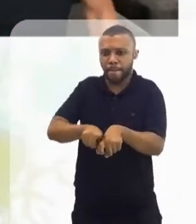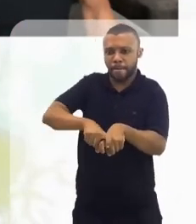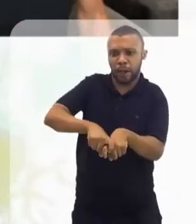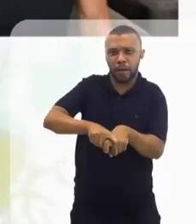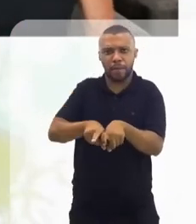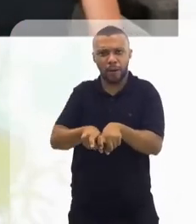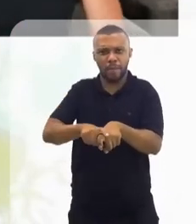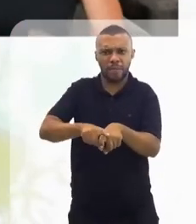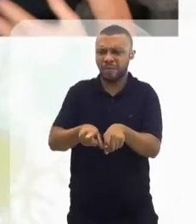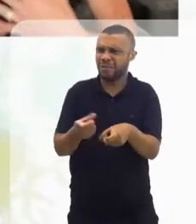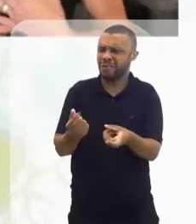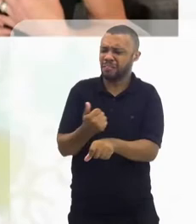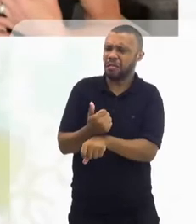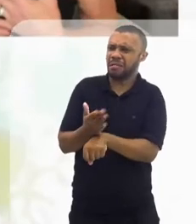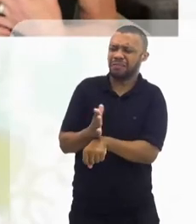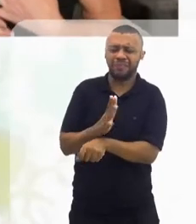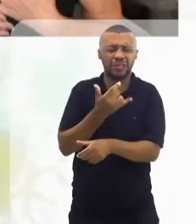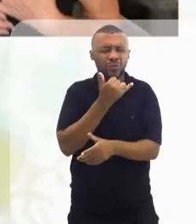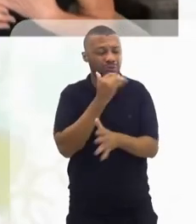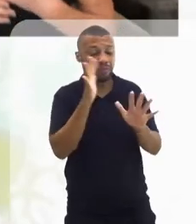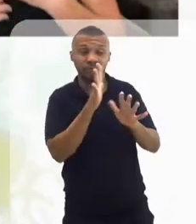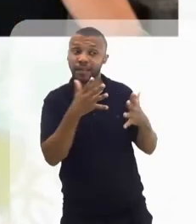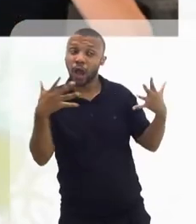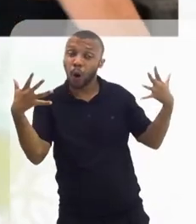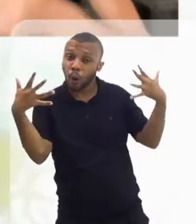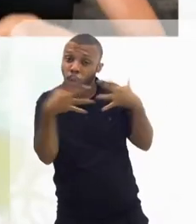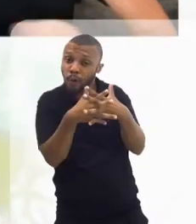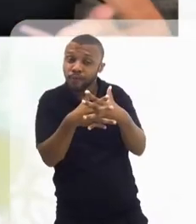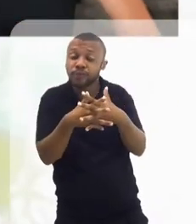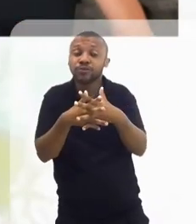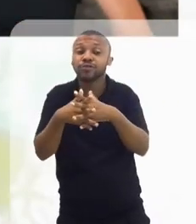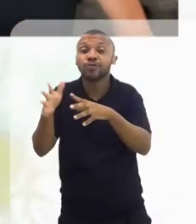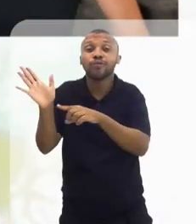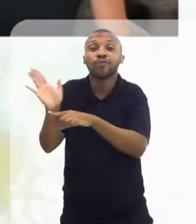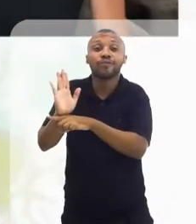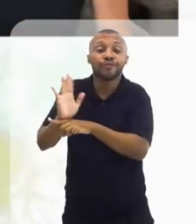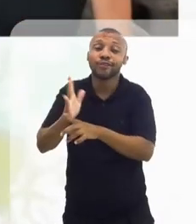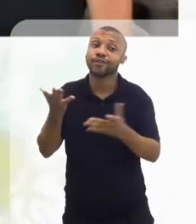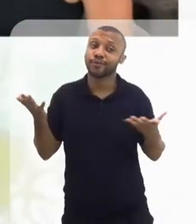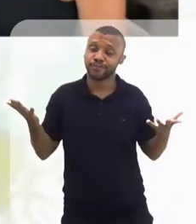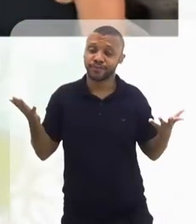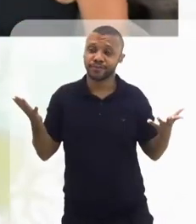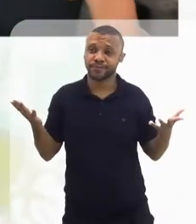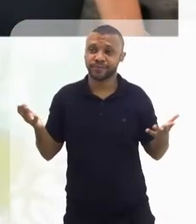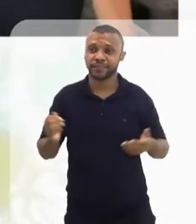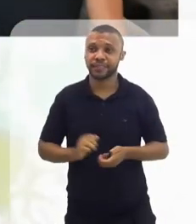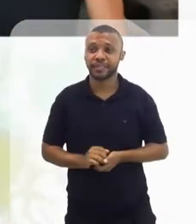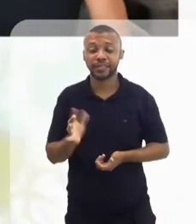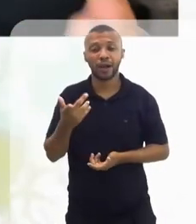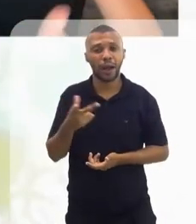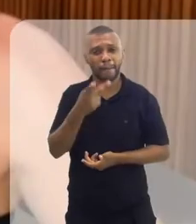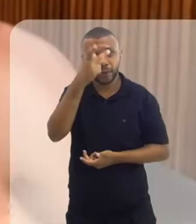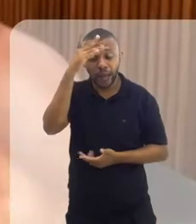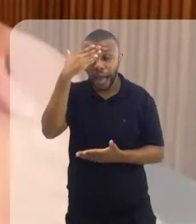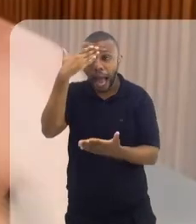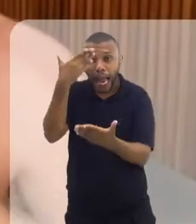vocês dobravam." "Não, eu não Ela dobrava." confundiu com o filme, hein? Ela confundiu Sabe? com o filme. Sabe? E aí a pessoa, assim,